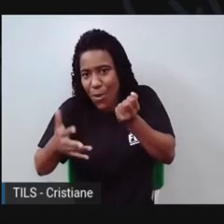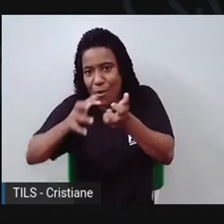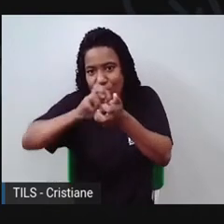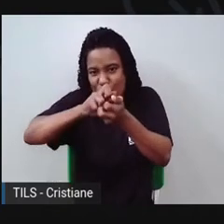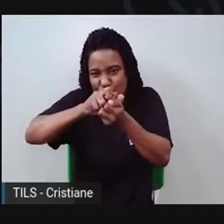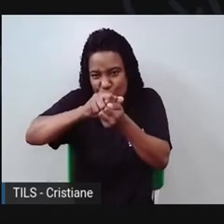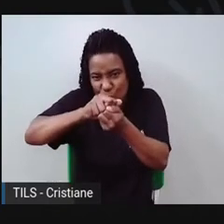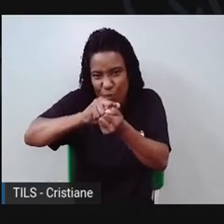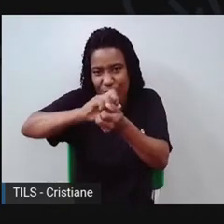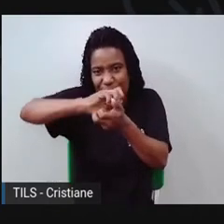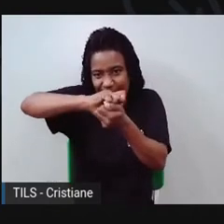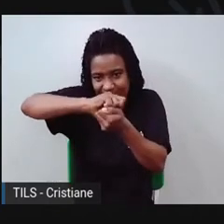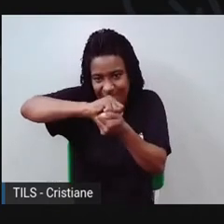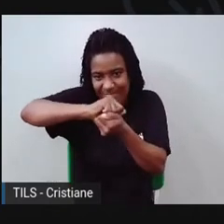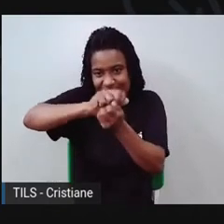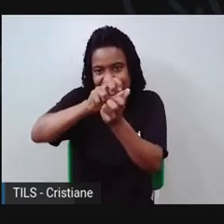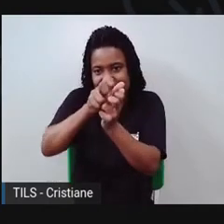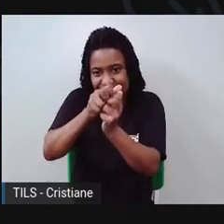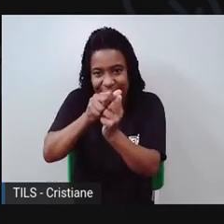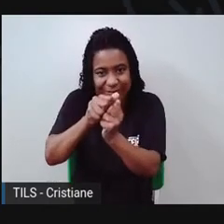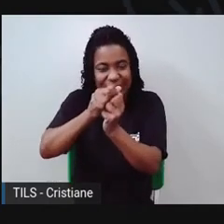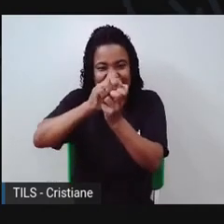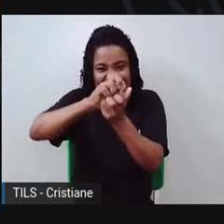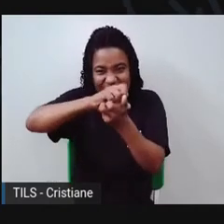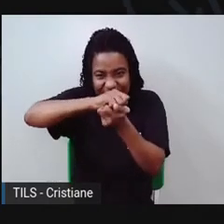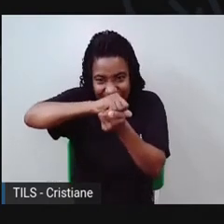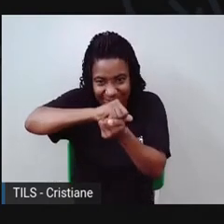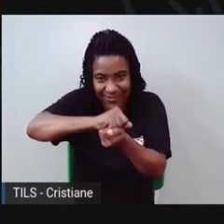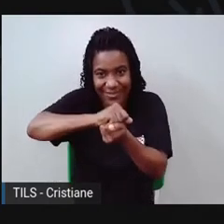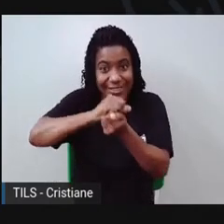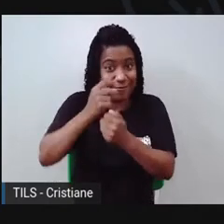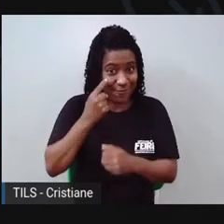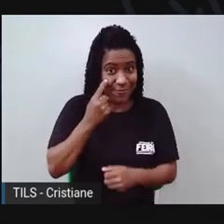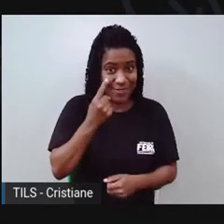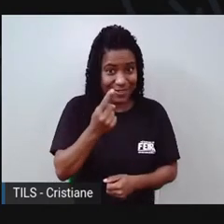massa. Tá vendo?